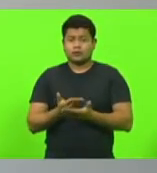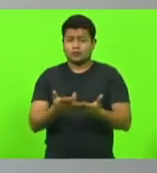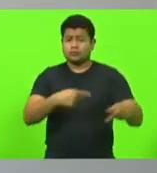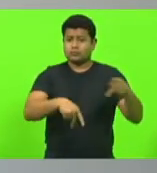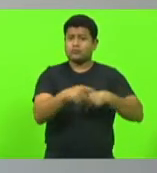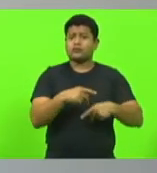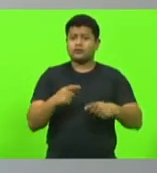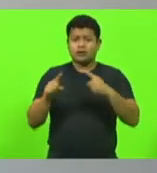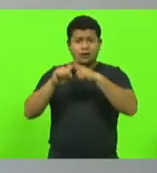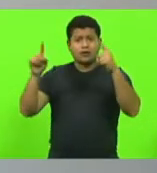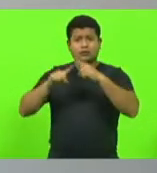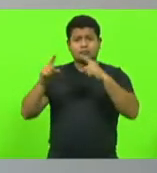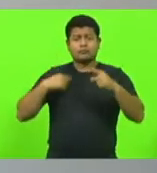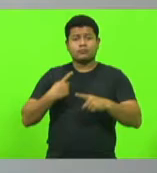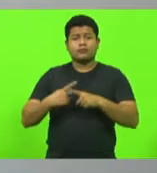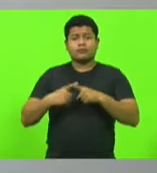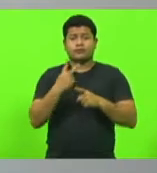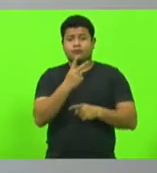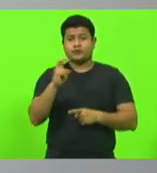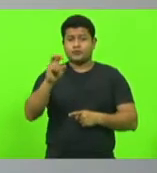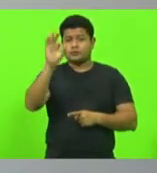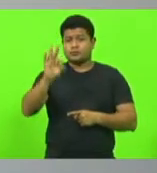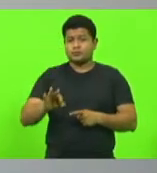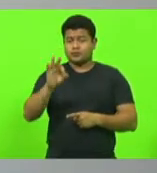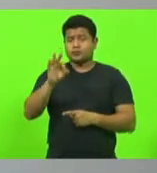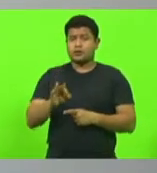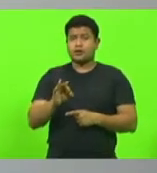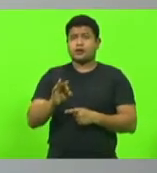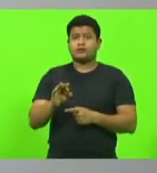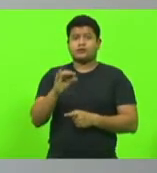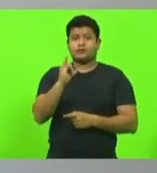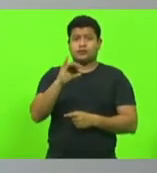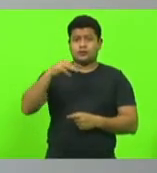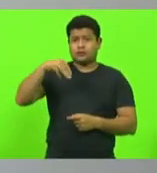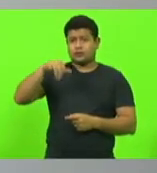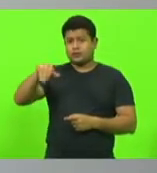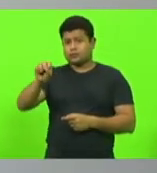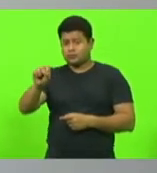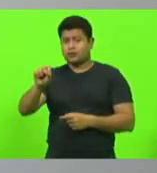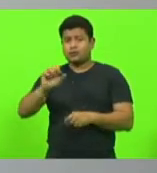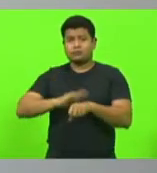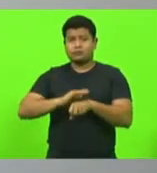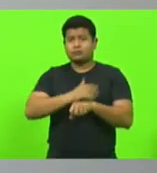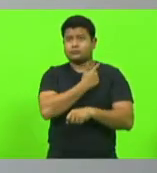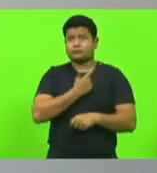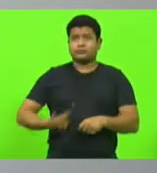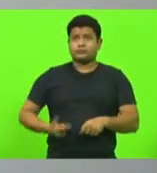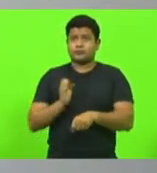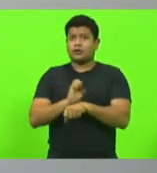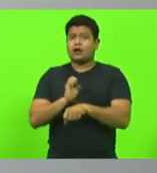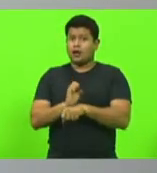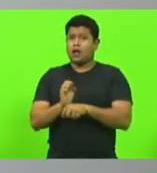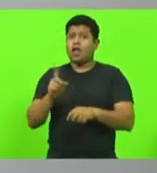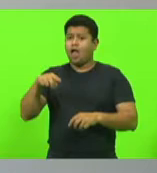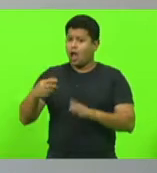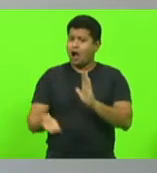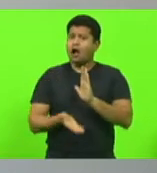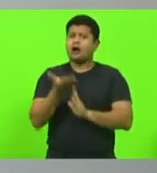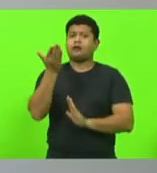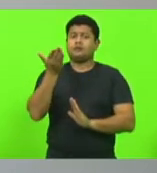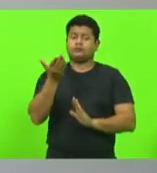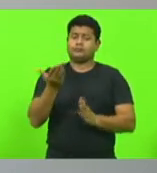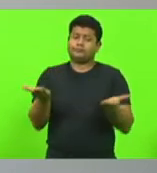que 25% aplicado de ICMS do governo do Estado é um valor bem alto. Claro